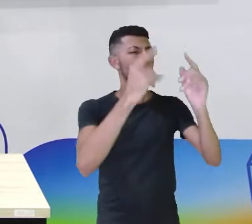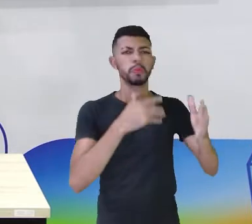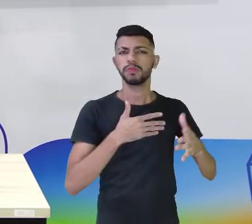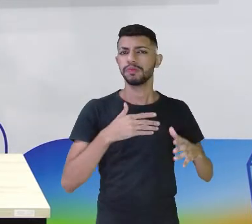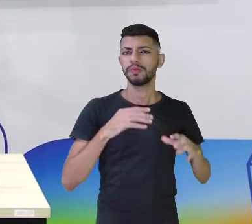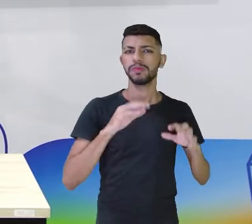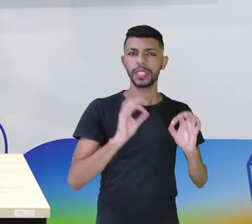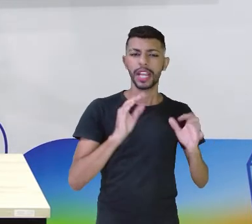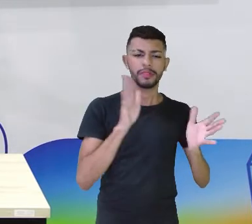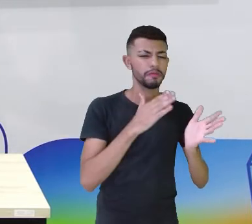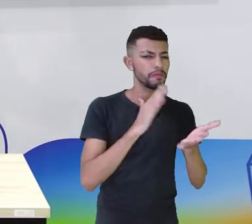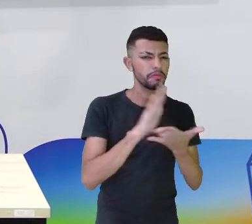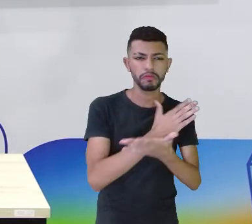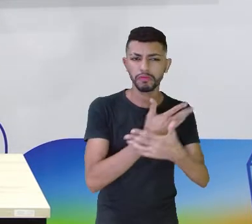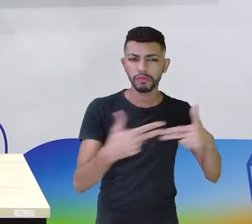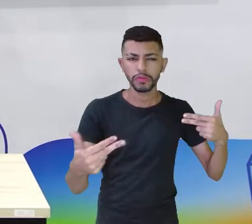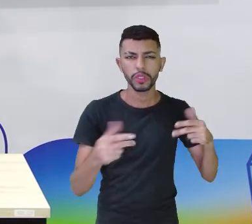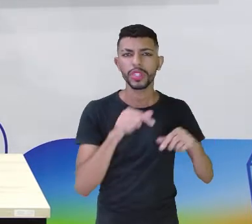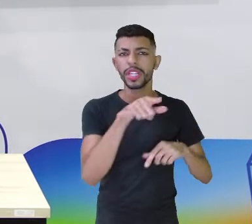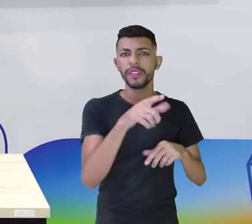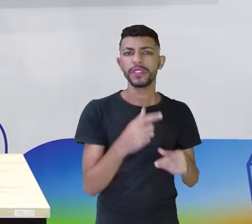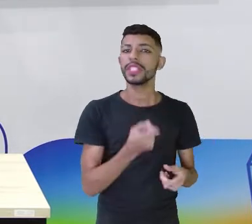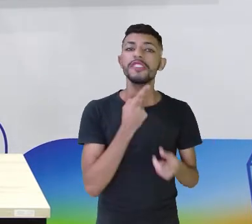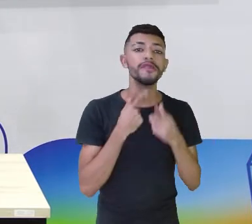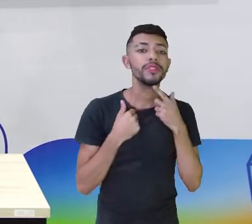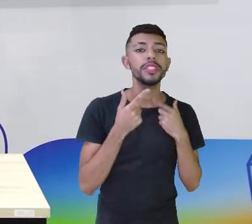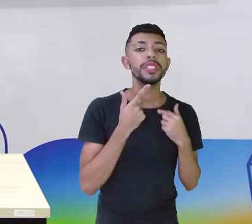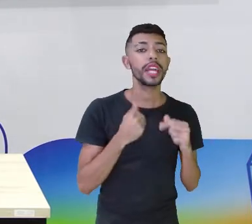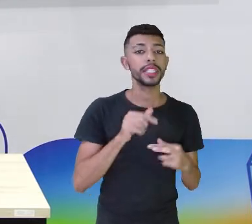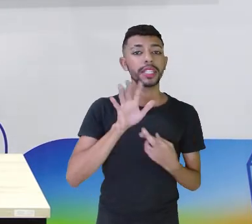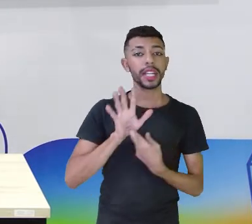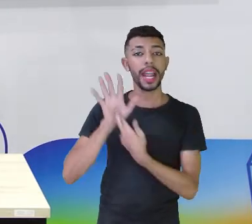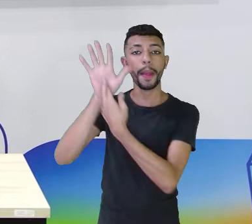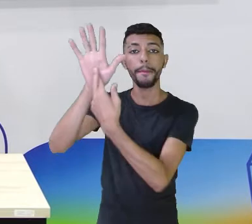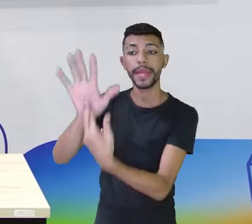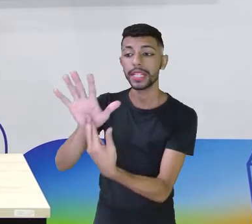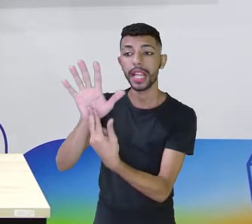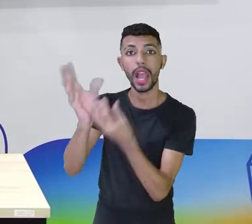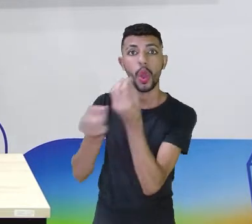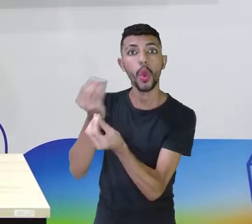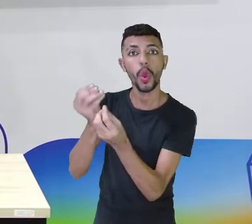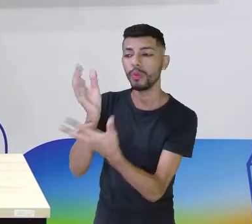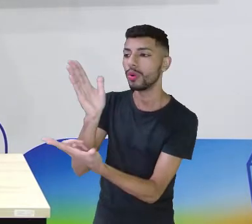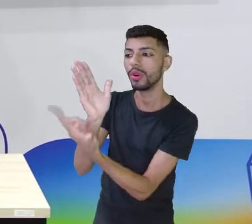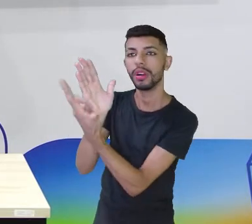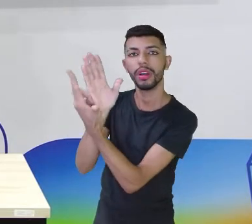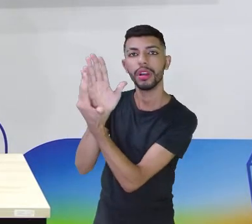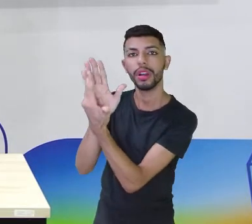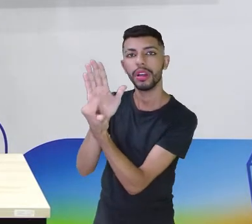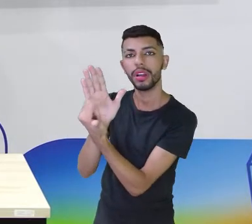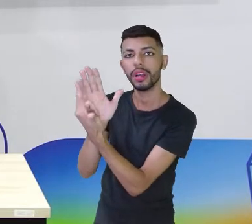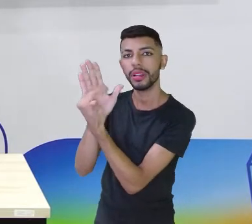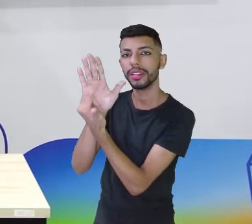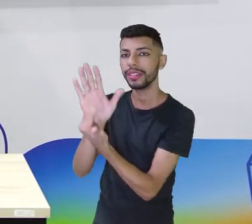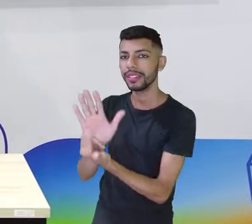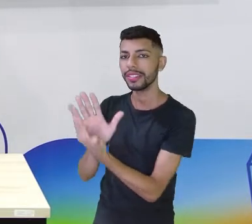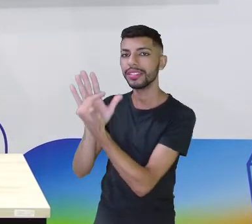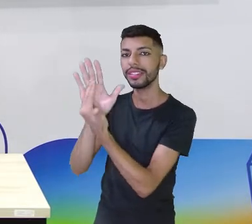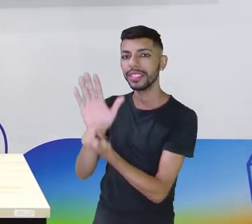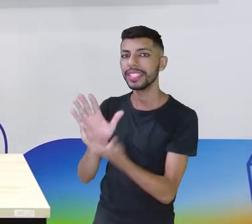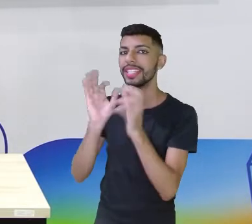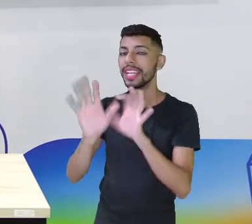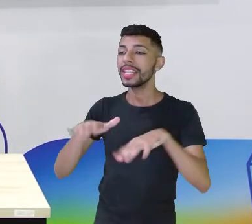edifício, algo que você queira representar em forma de desenho. Então você vai ter que aprender a